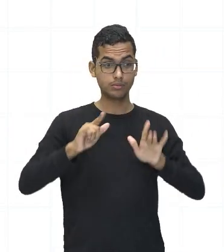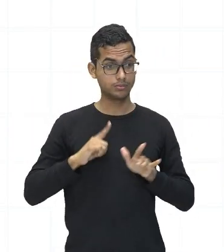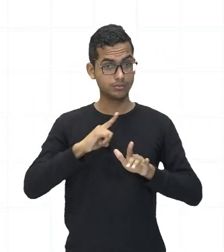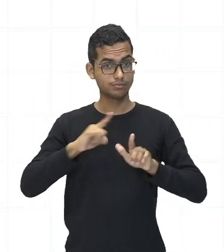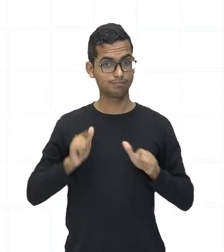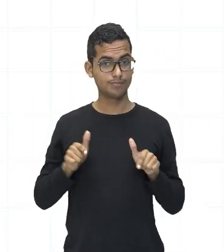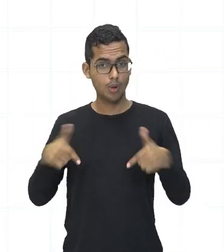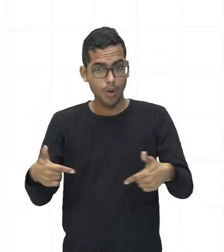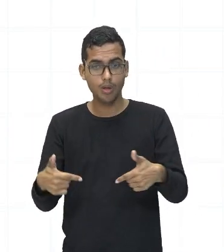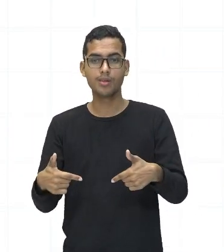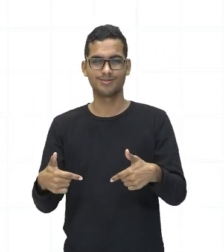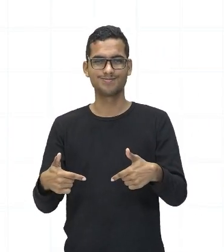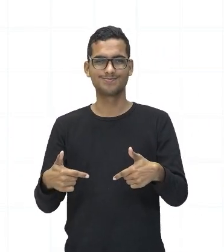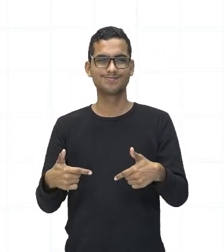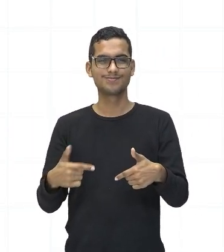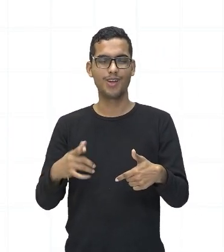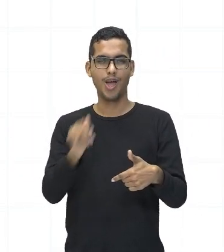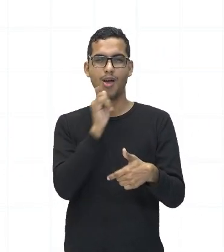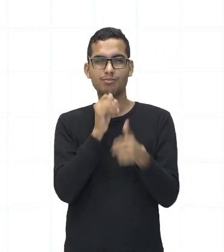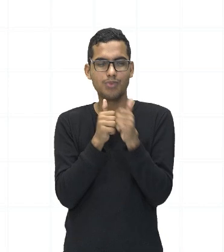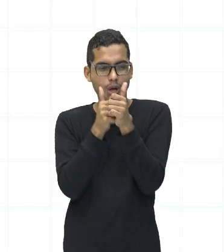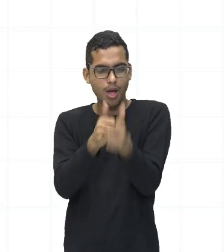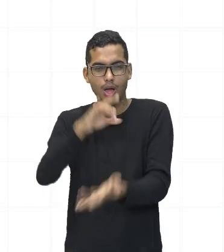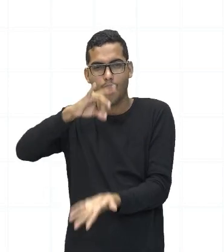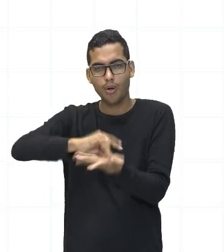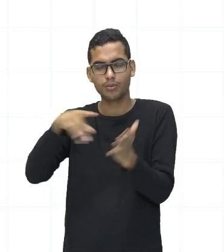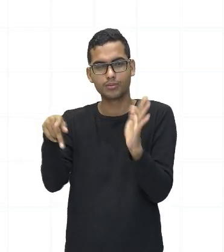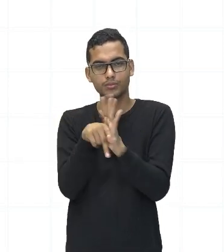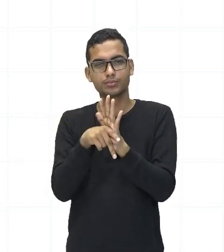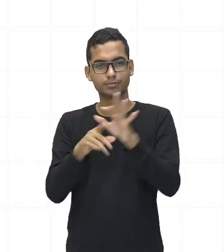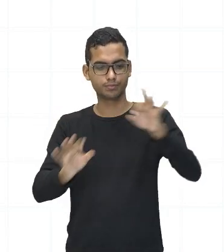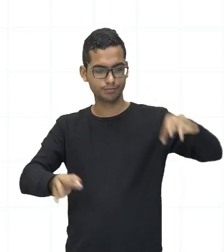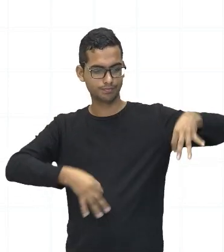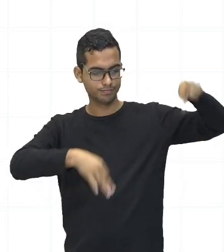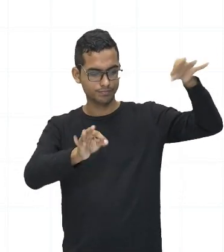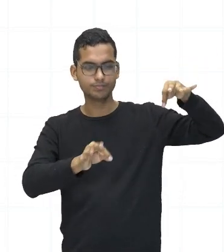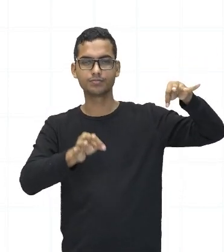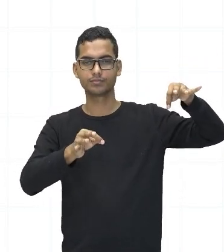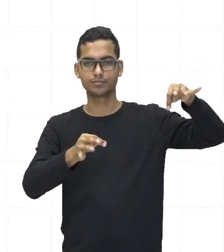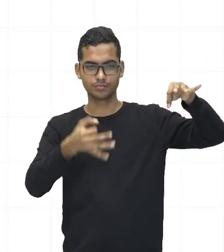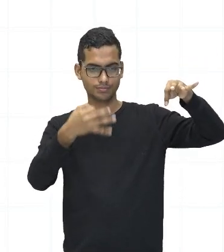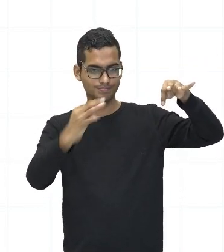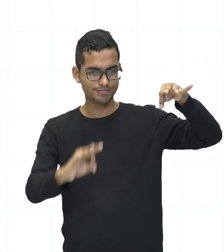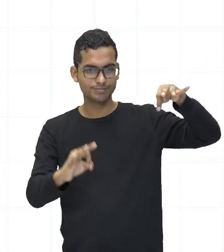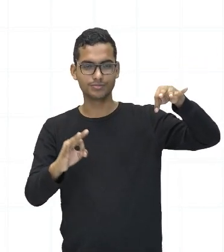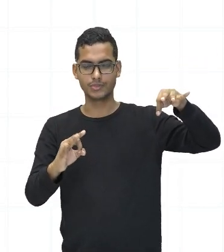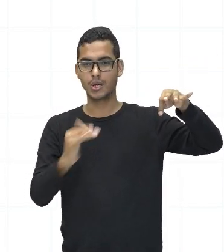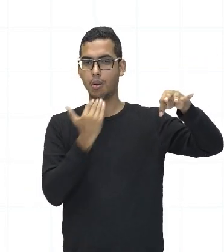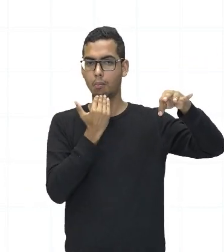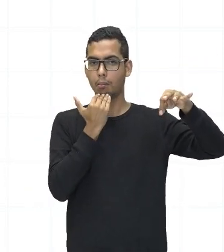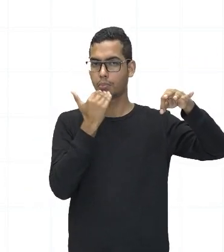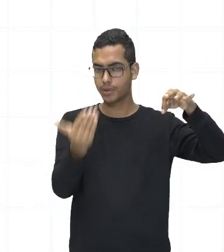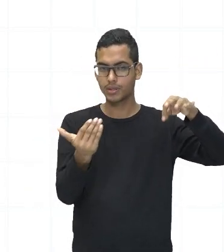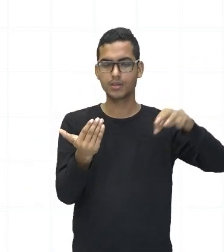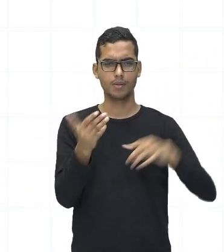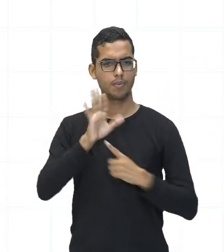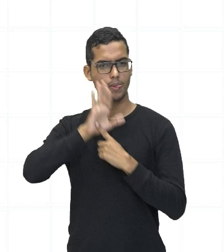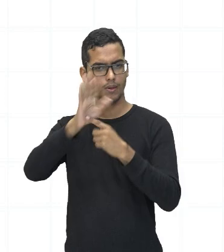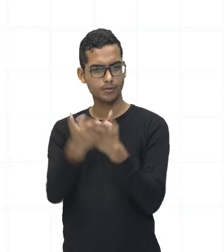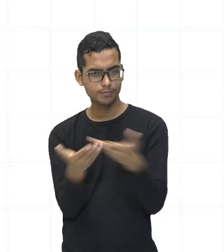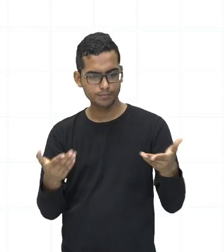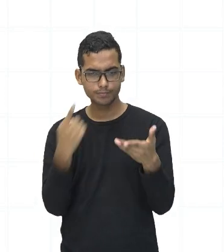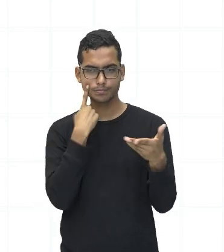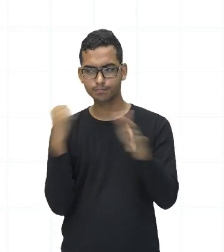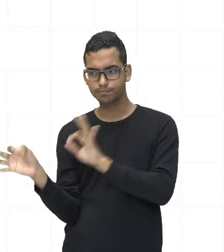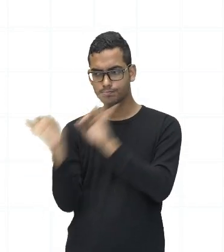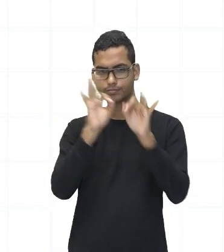atitude, seguir o exemplo desse cartaz, né? Seguir aquilo que o cartaz solicita, mostra,